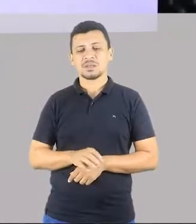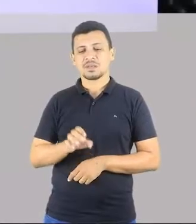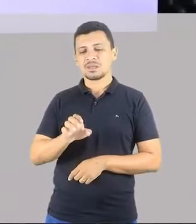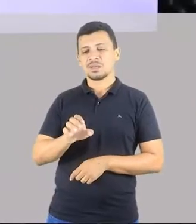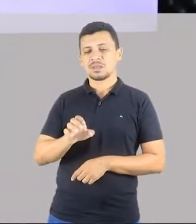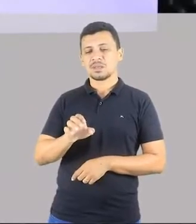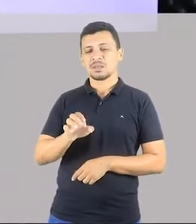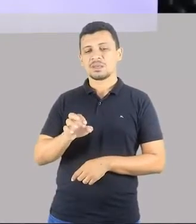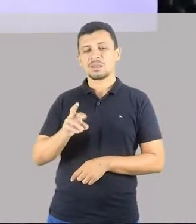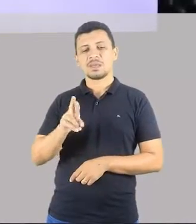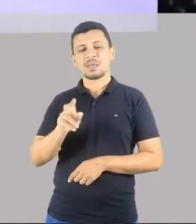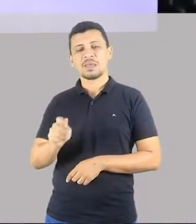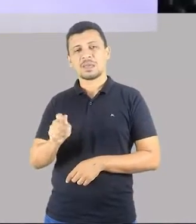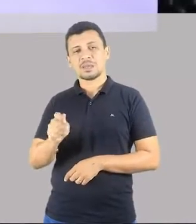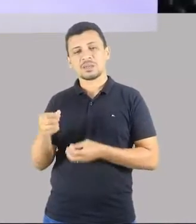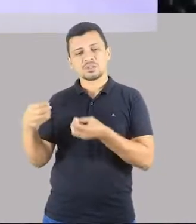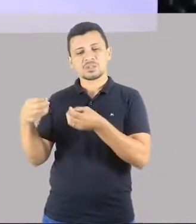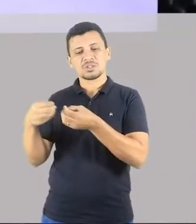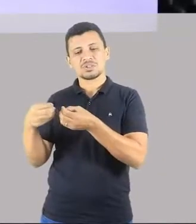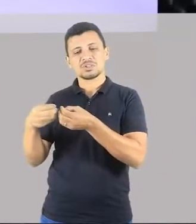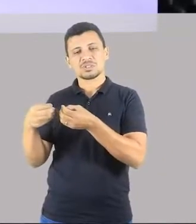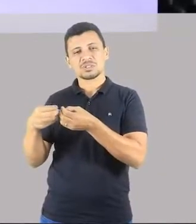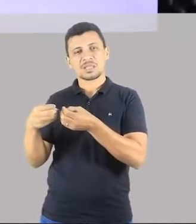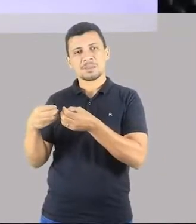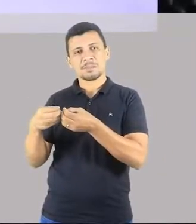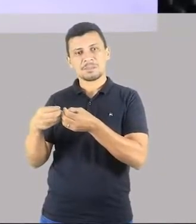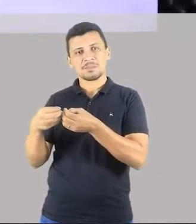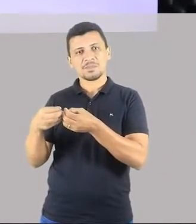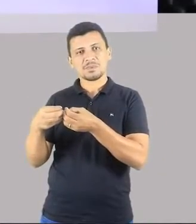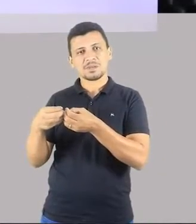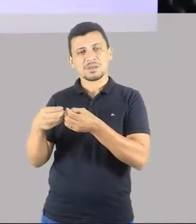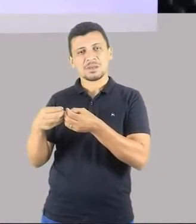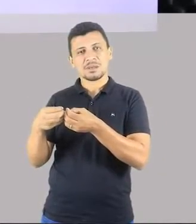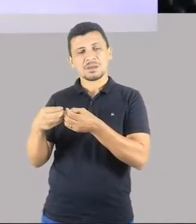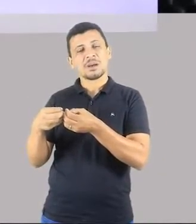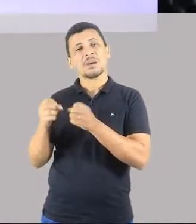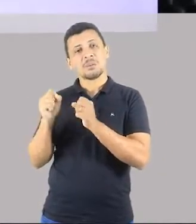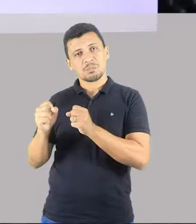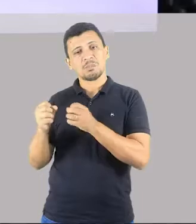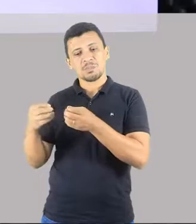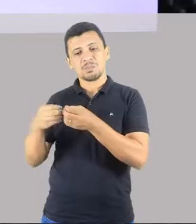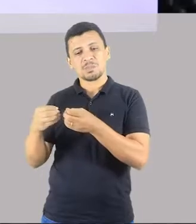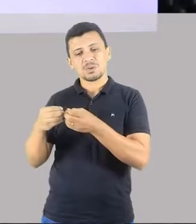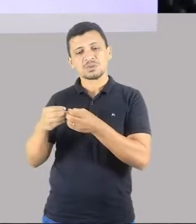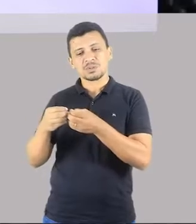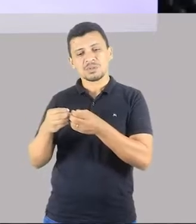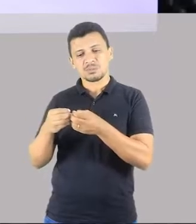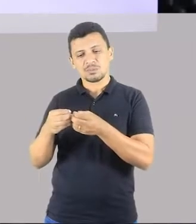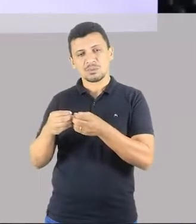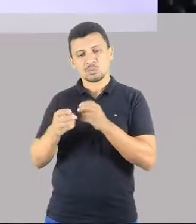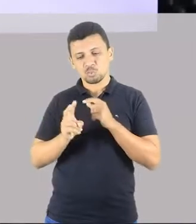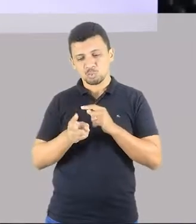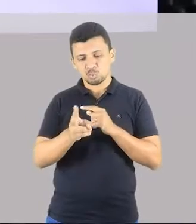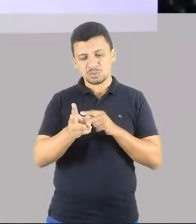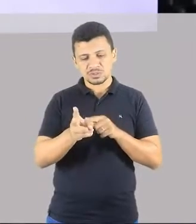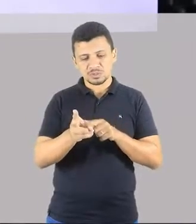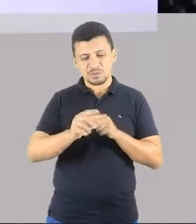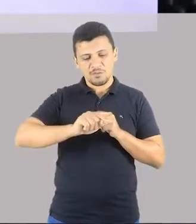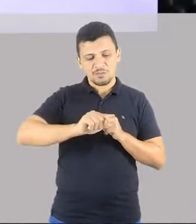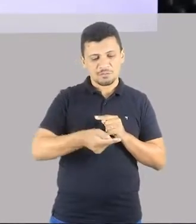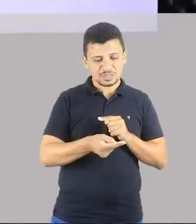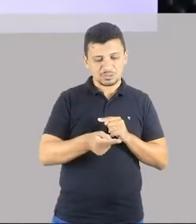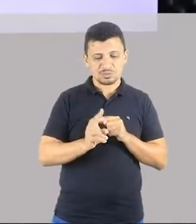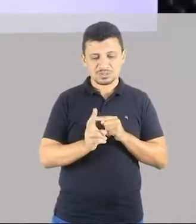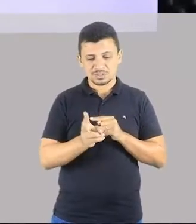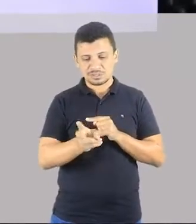por perto. Eu poderia até colocar uma vírgula intercalando esse sempre. Eu poderia colocar era,